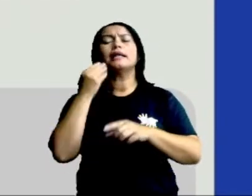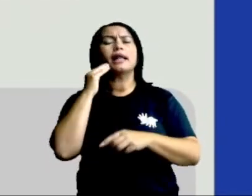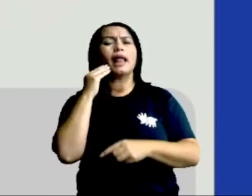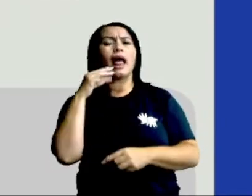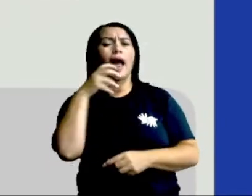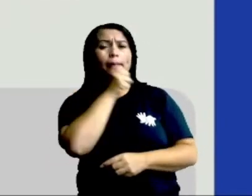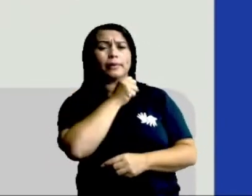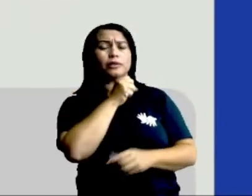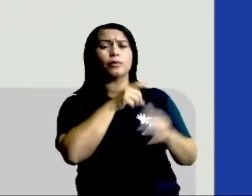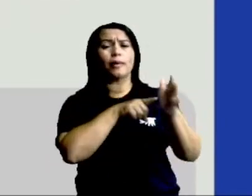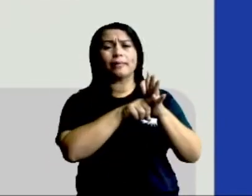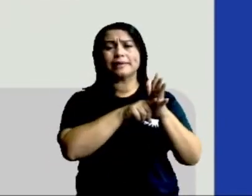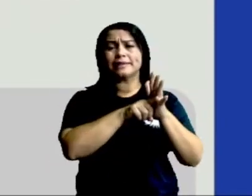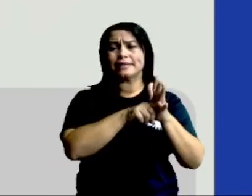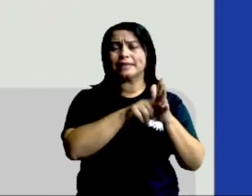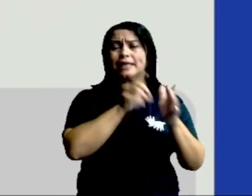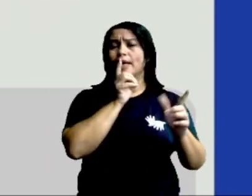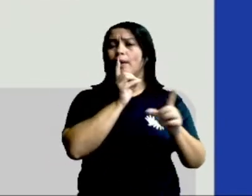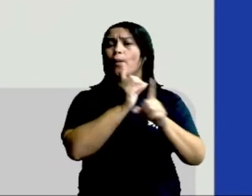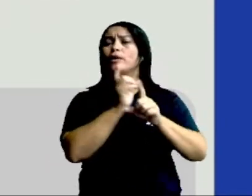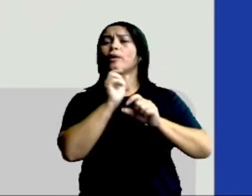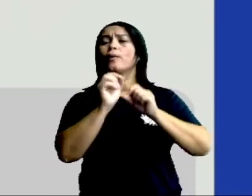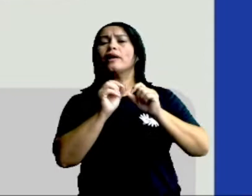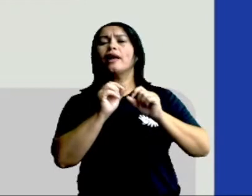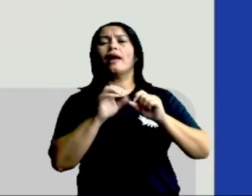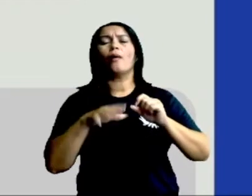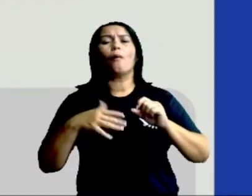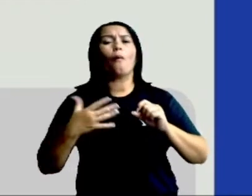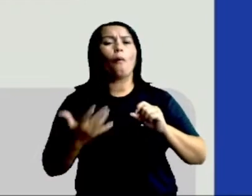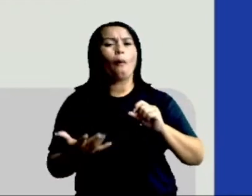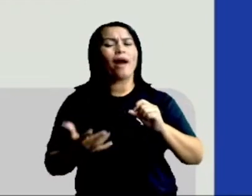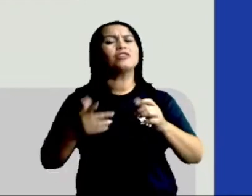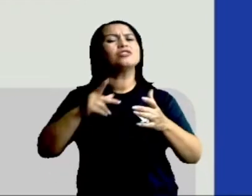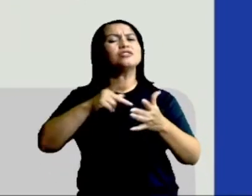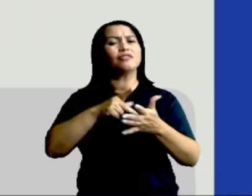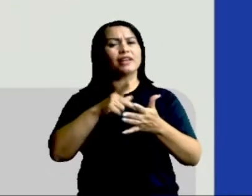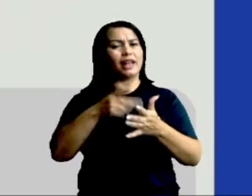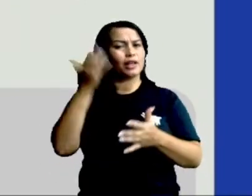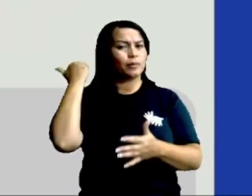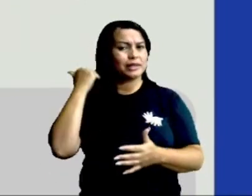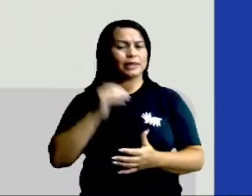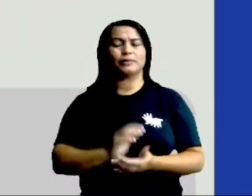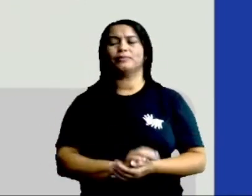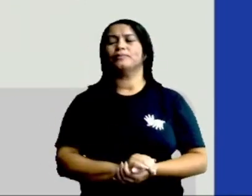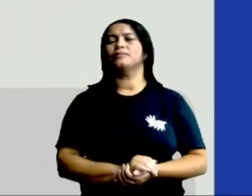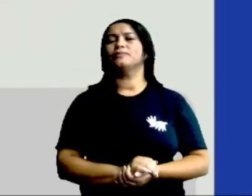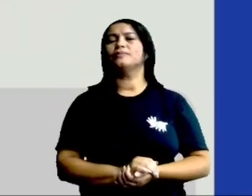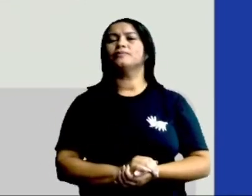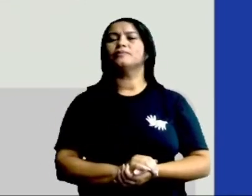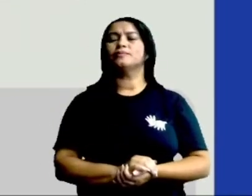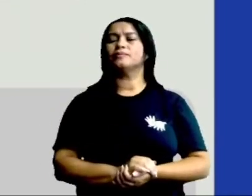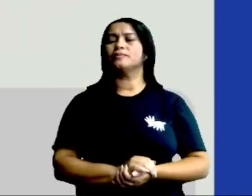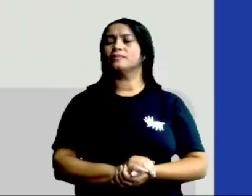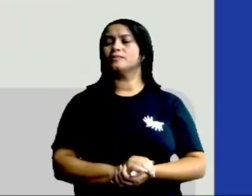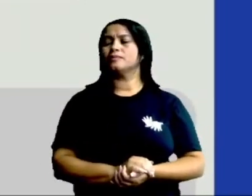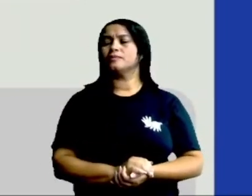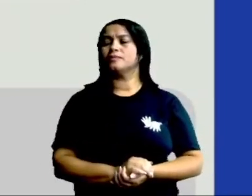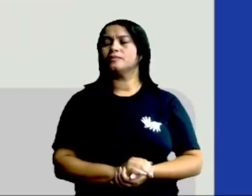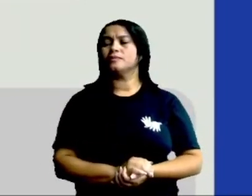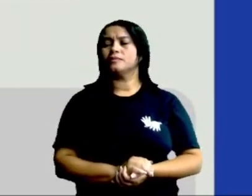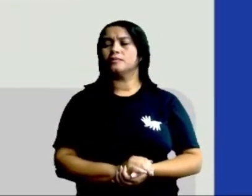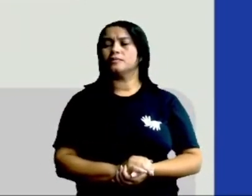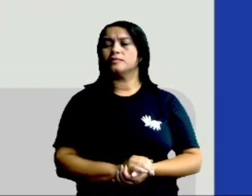rápida pesquisa para conseguir identificar quais delas, de fato, é do passado. Vamos aí?